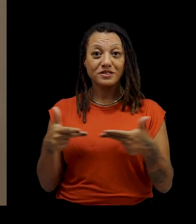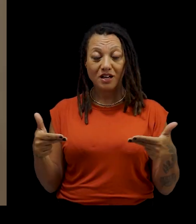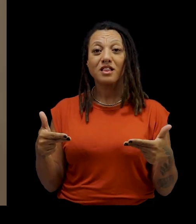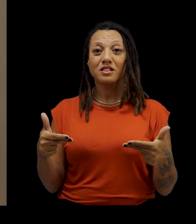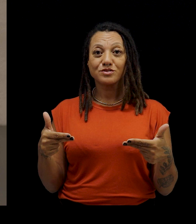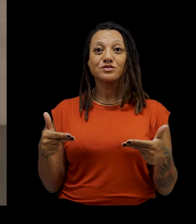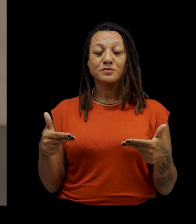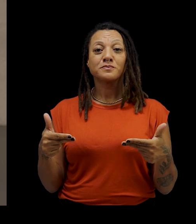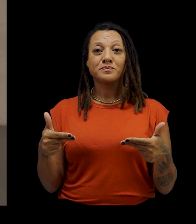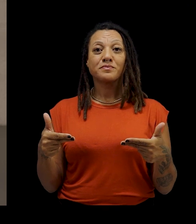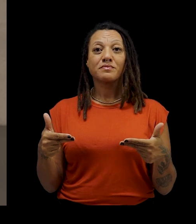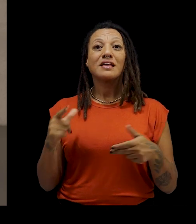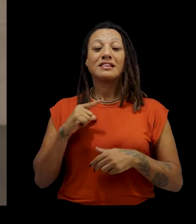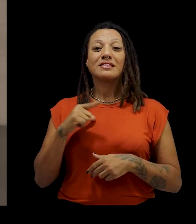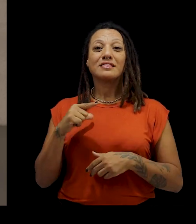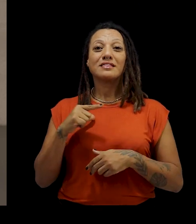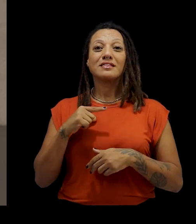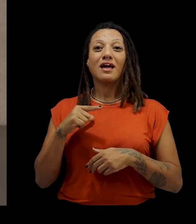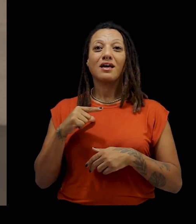ou mesmo objetos, tem um